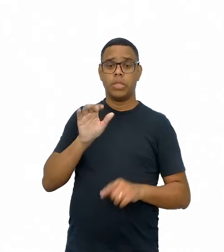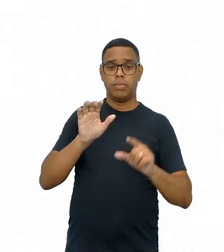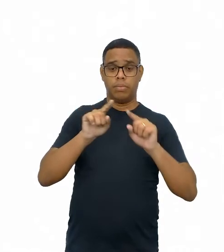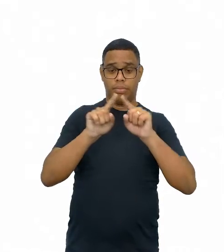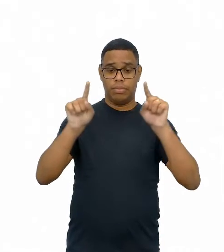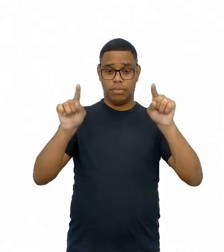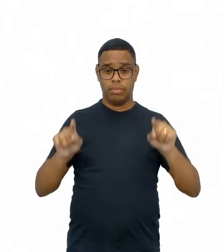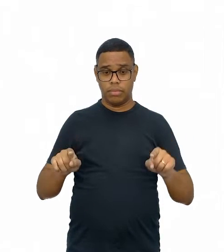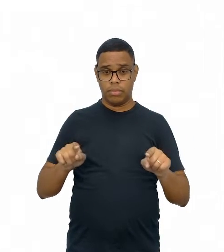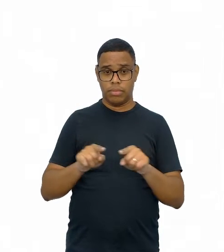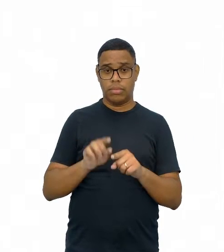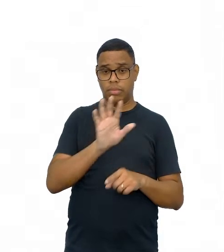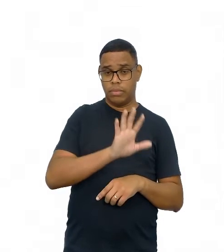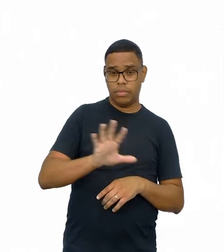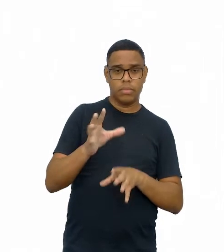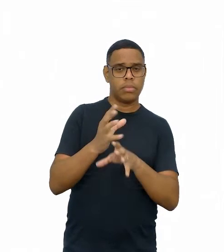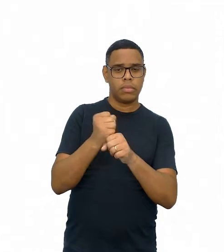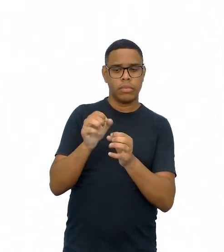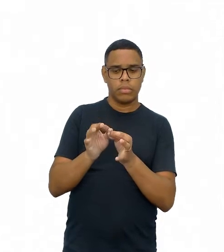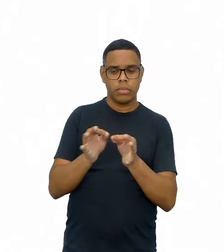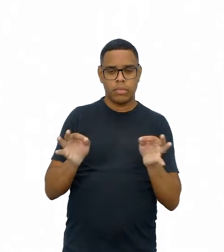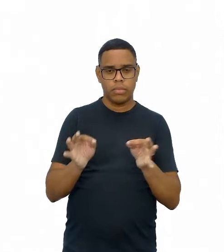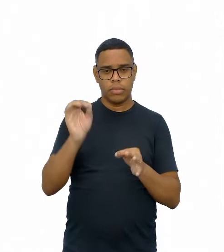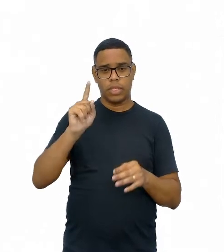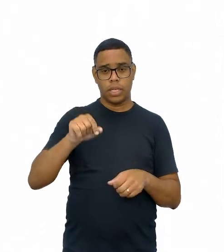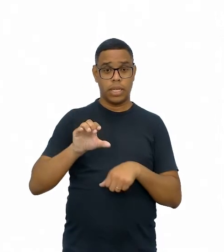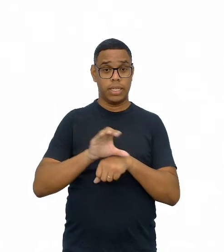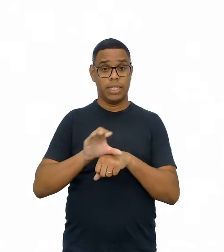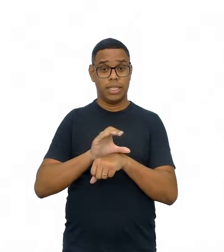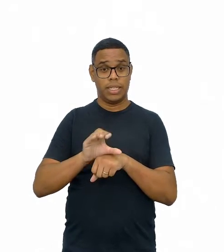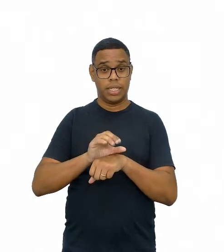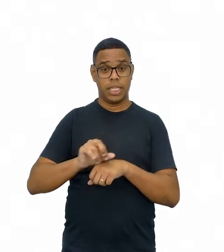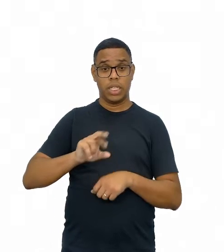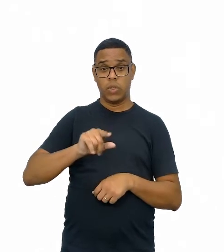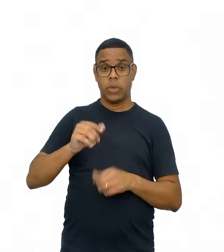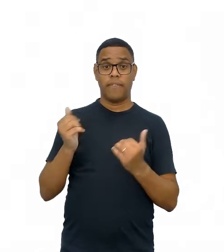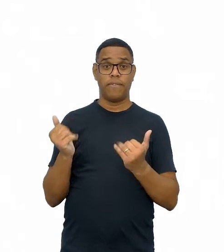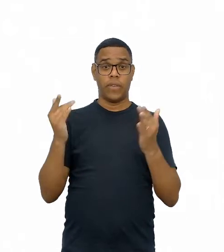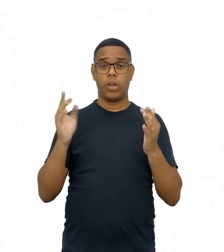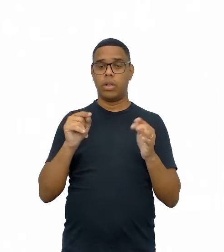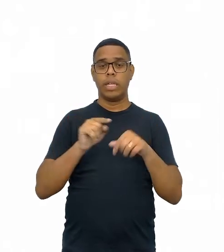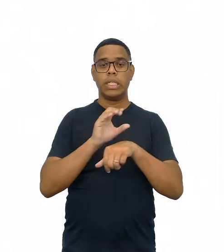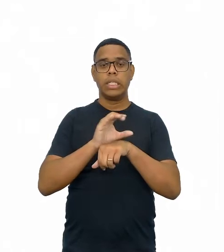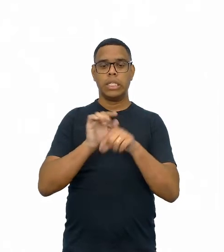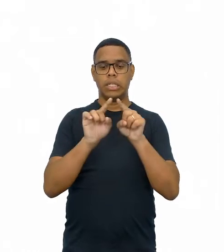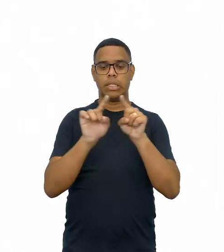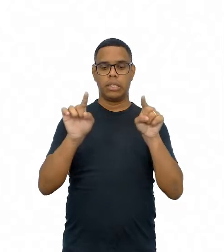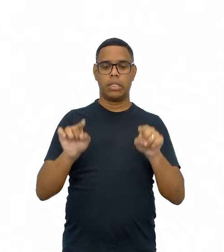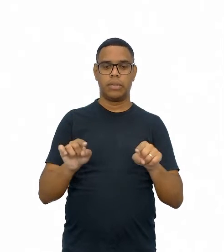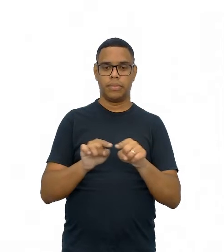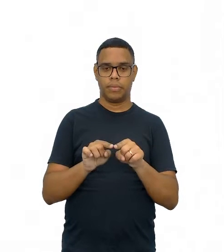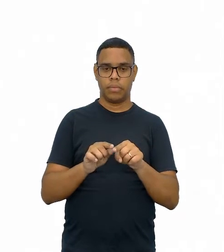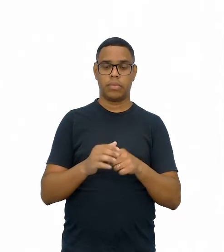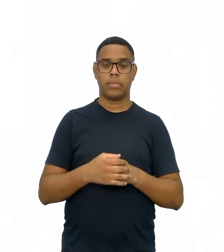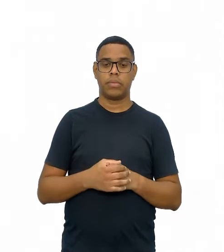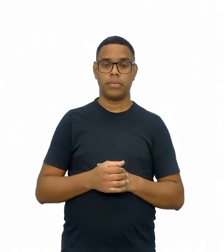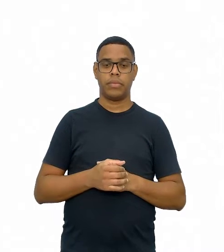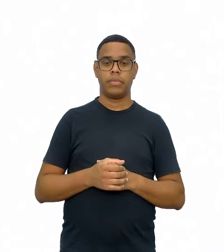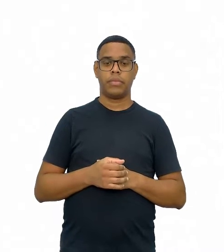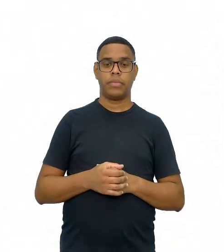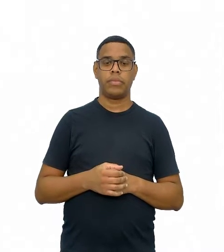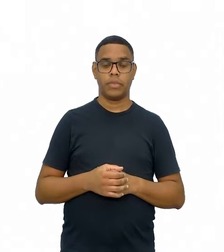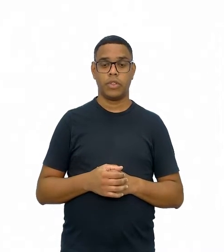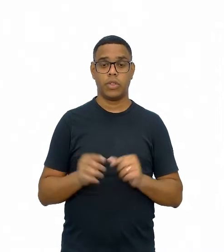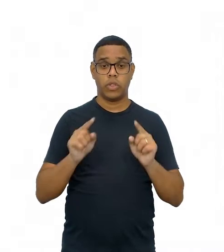a ser considerada é a região cinza, e não a área externa. Então, ele tem que perceber que o lado